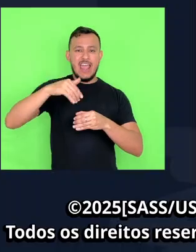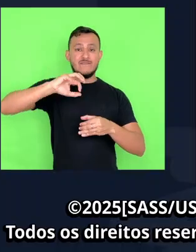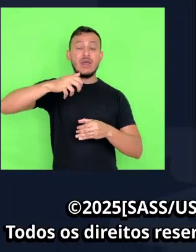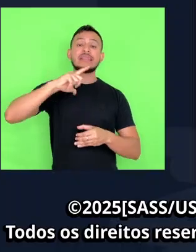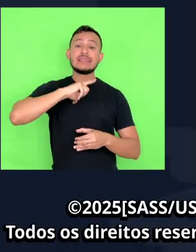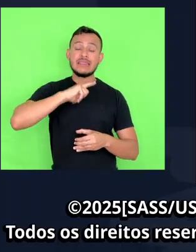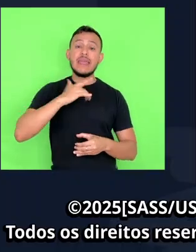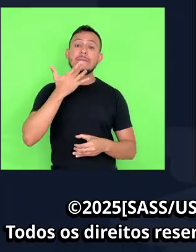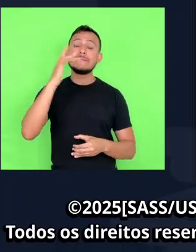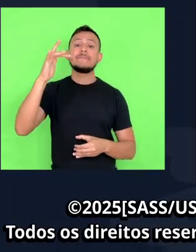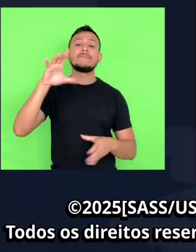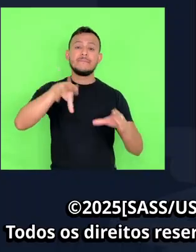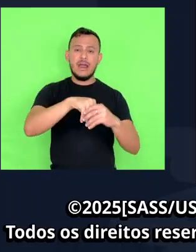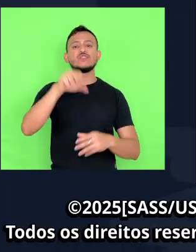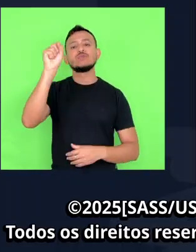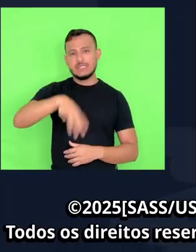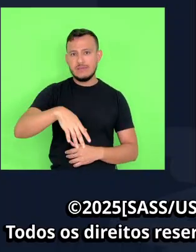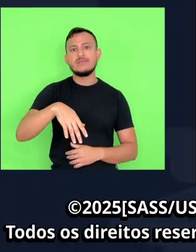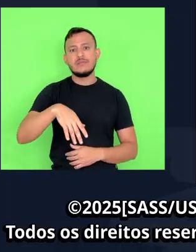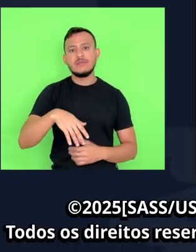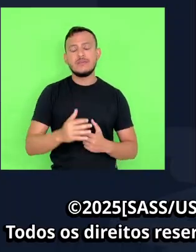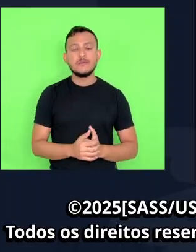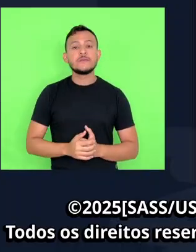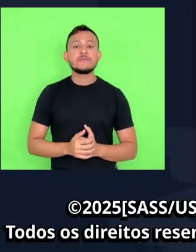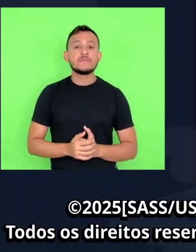tem microplásticos ali, sim.